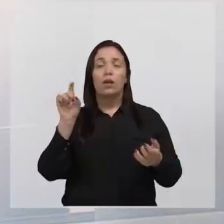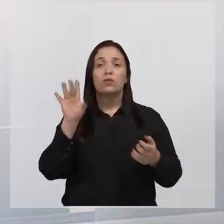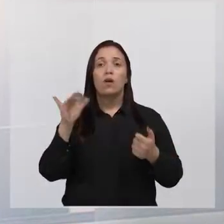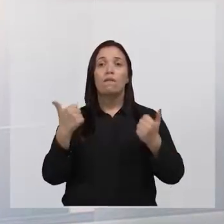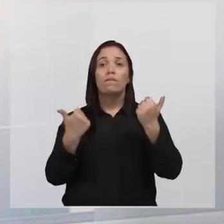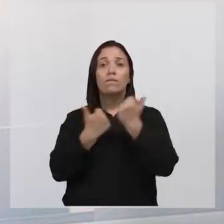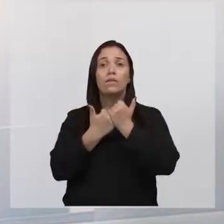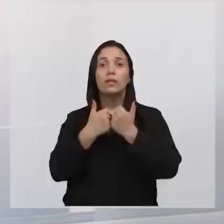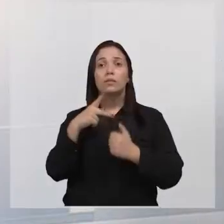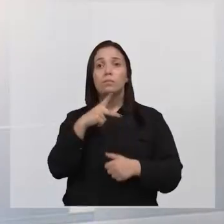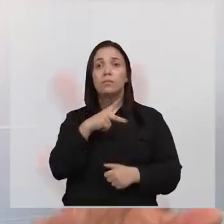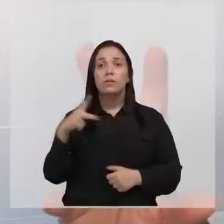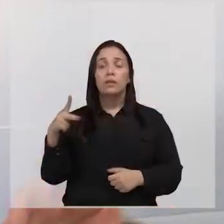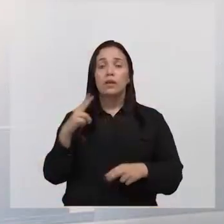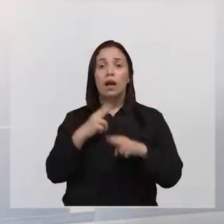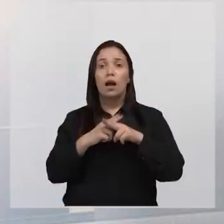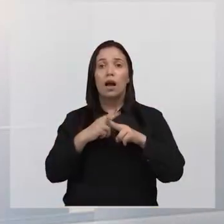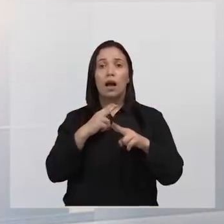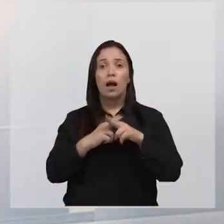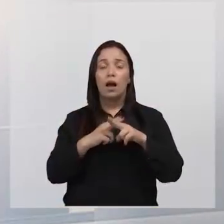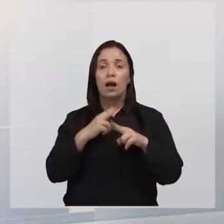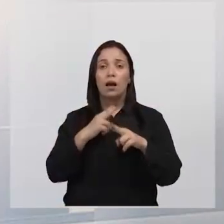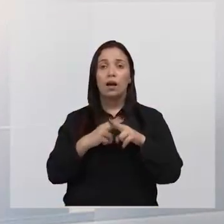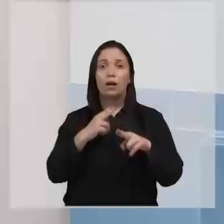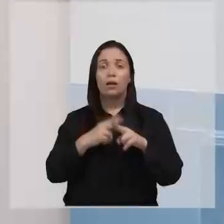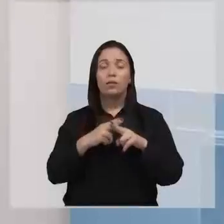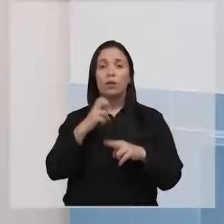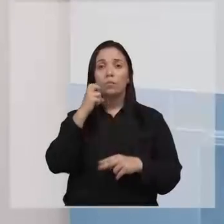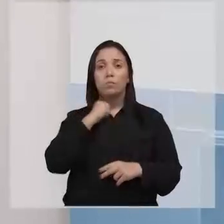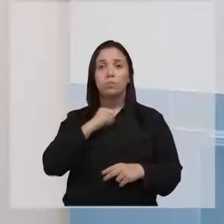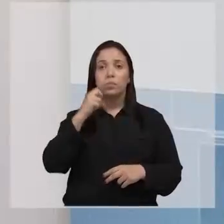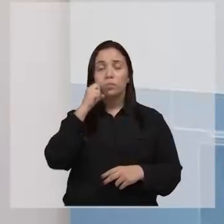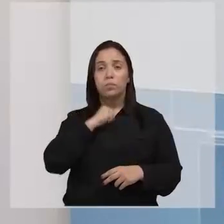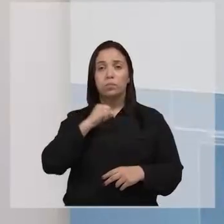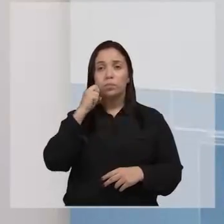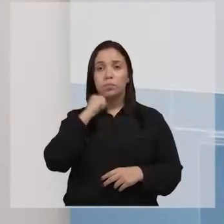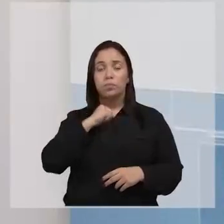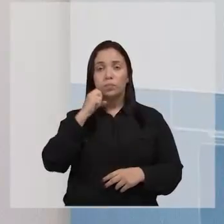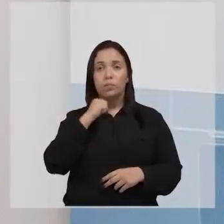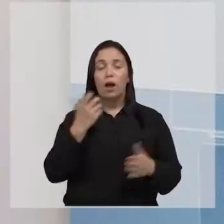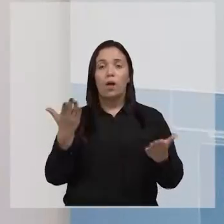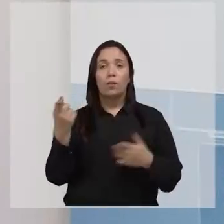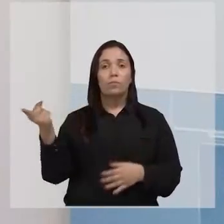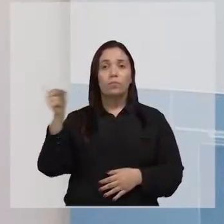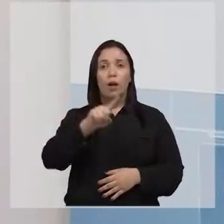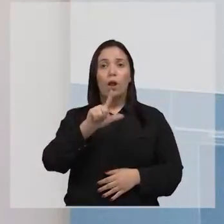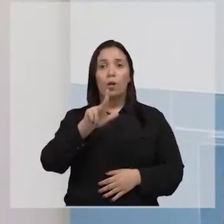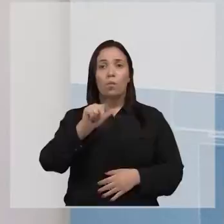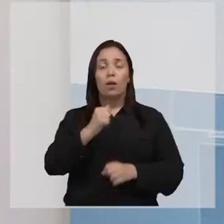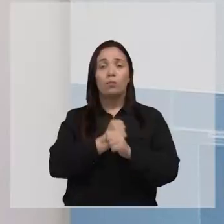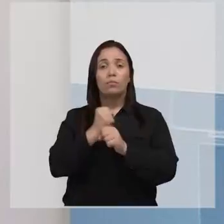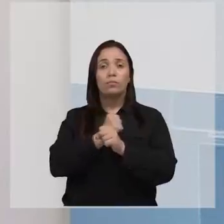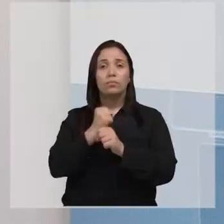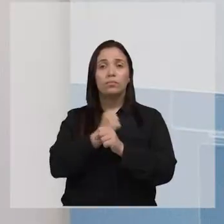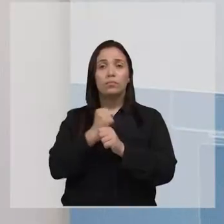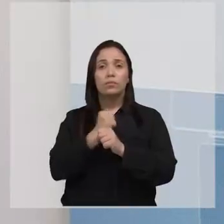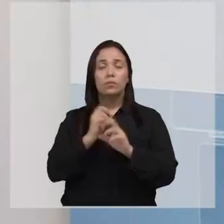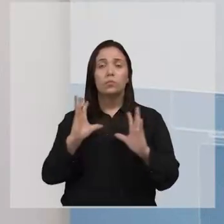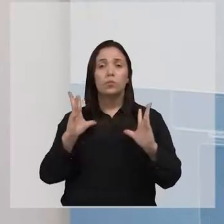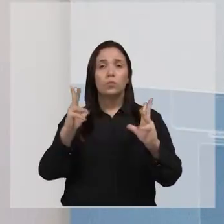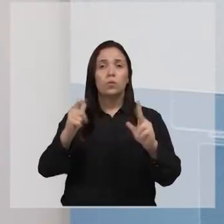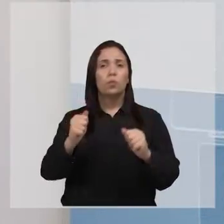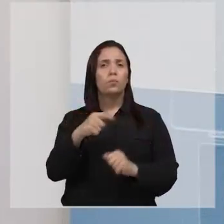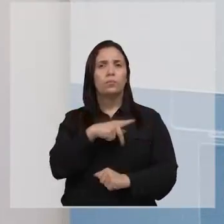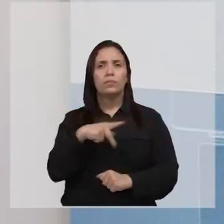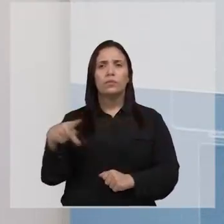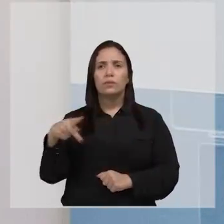Econômica. Onde foi desviado milhões e milhões. E o esquema montado aí durante esses anos eram todos os vice-presidentes, sem